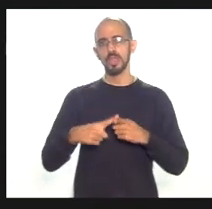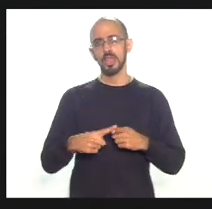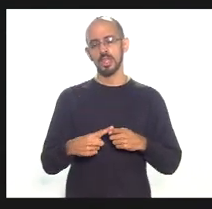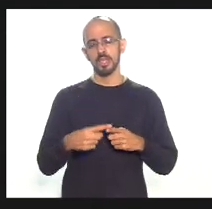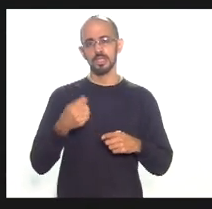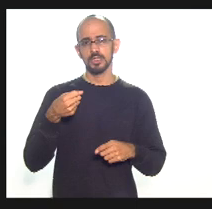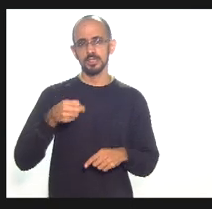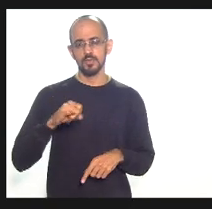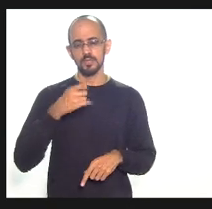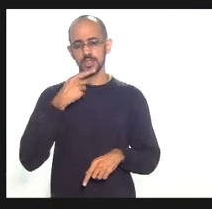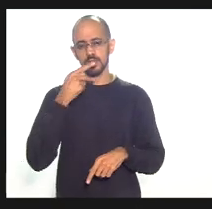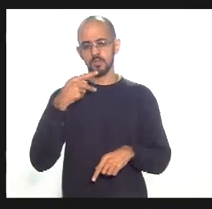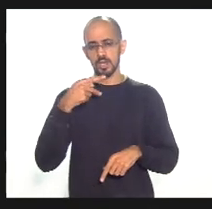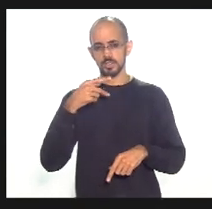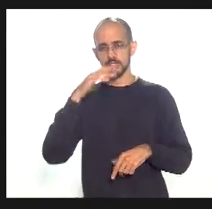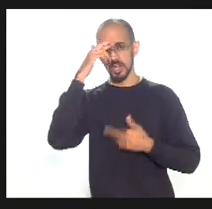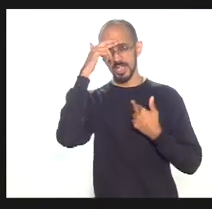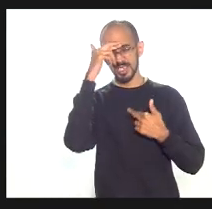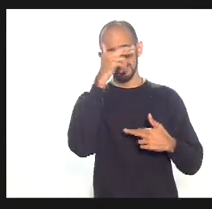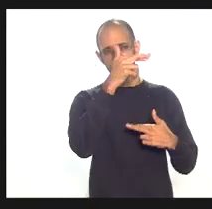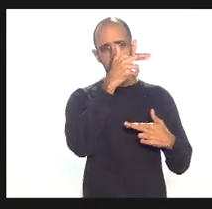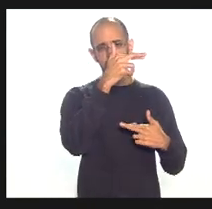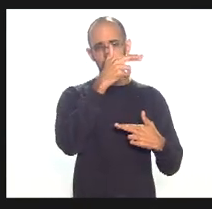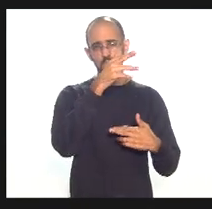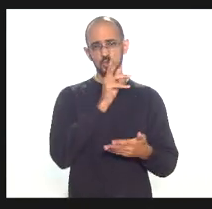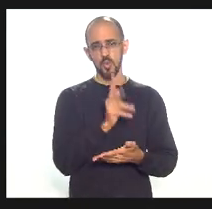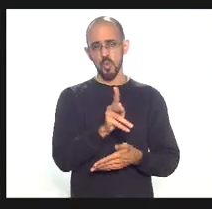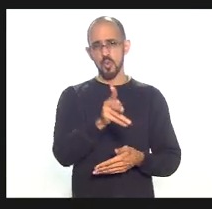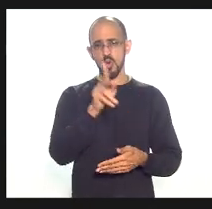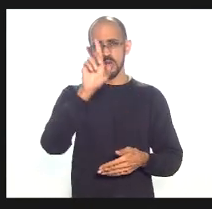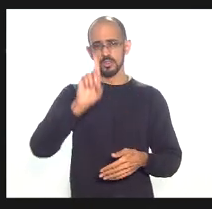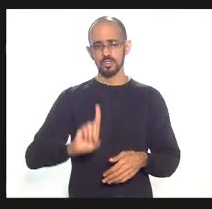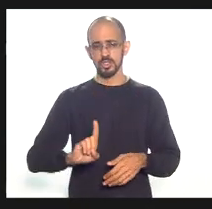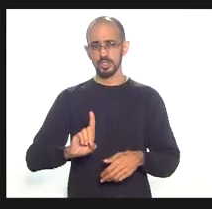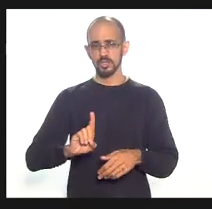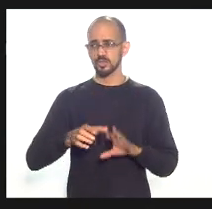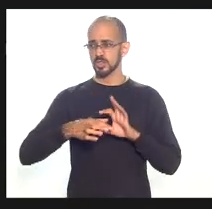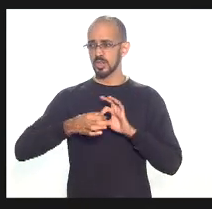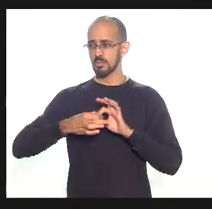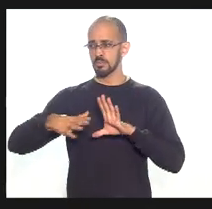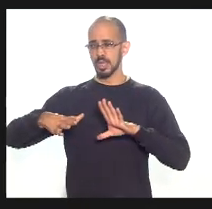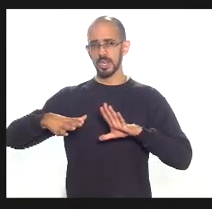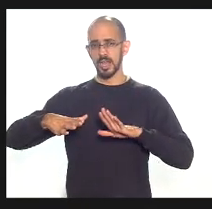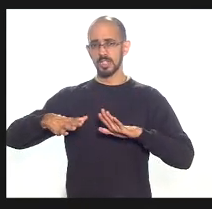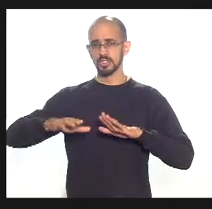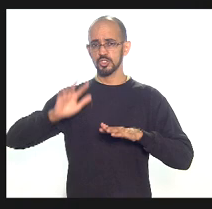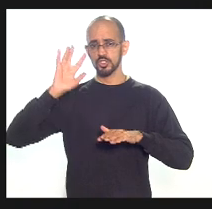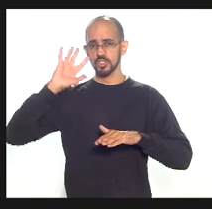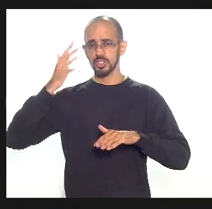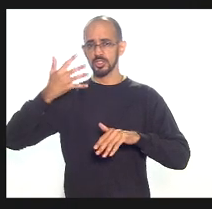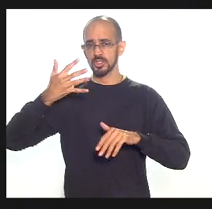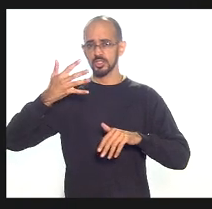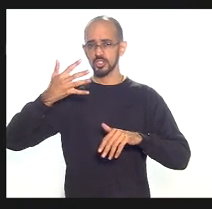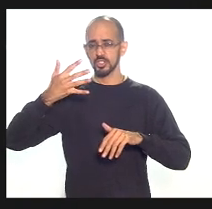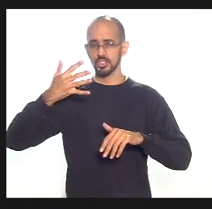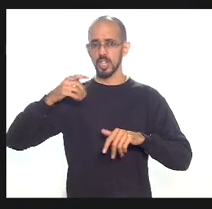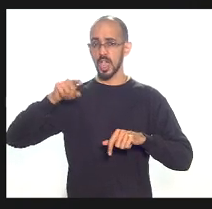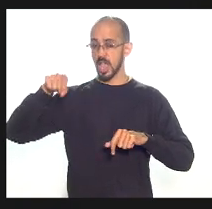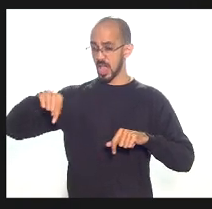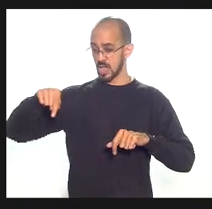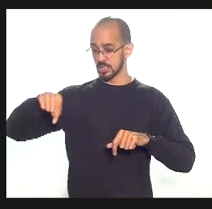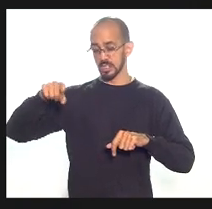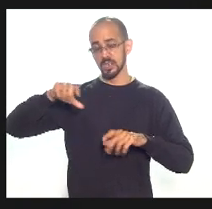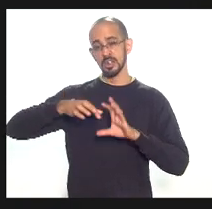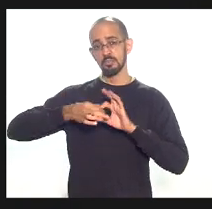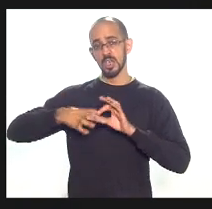você fala de respeito de preservar direitos de liberdade de decidir essa liberdade ela